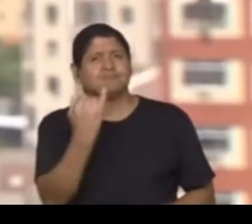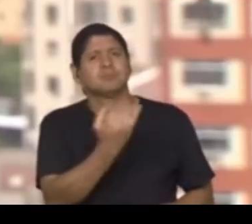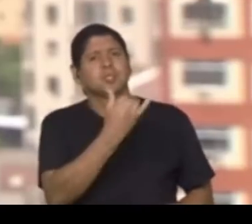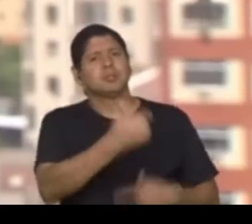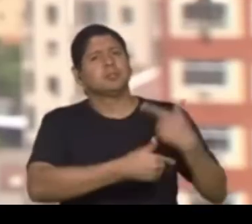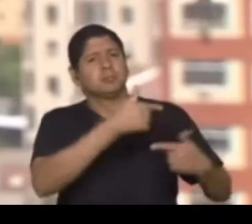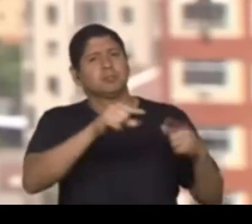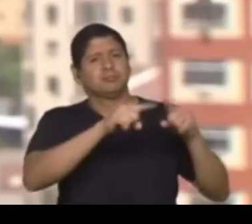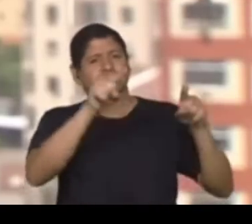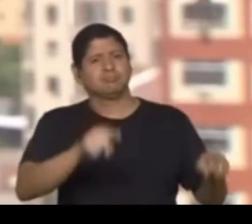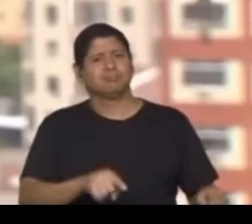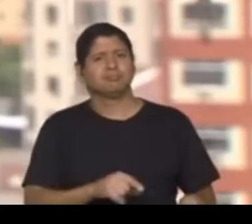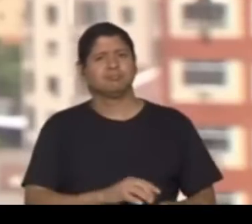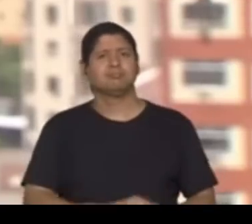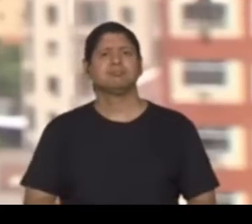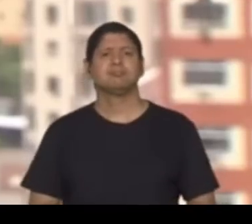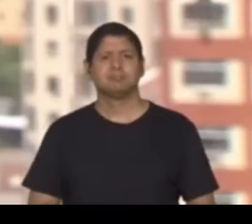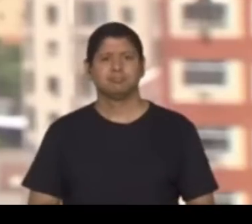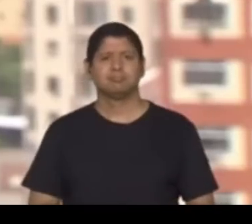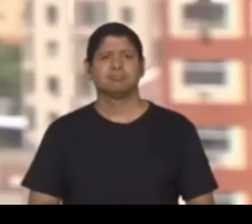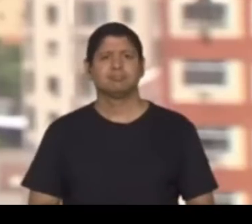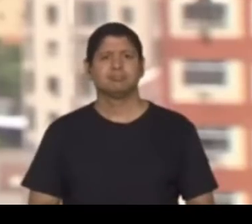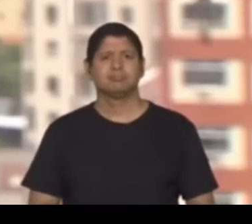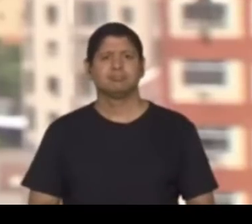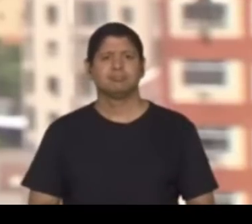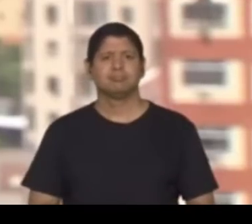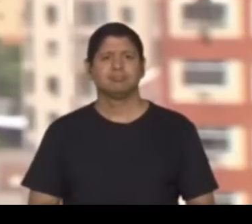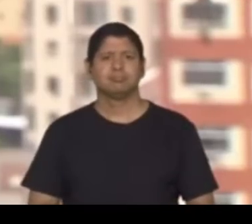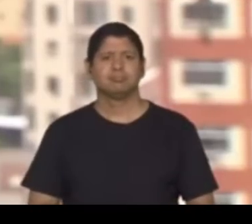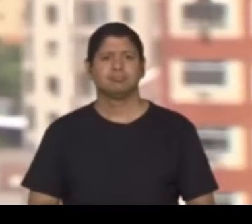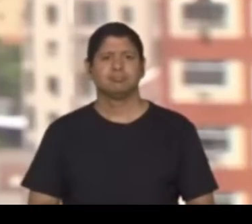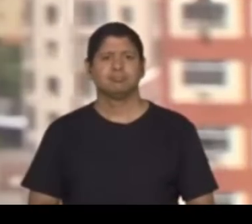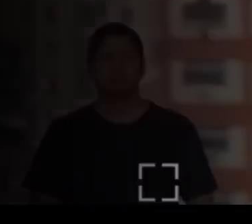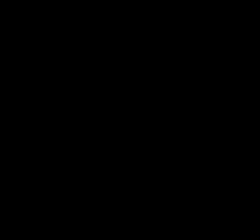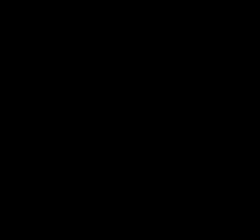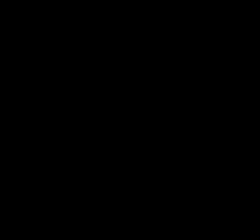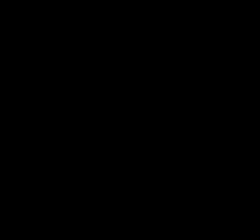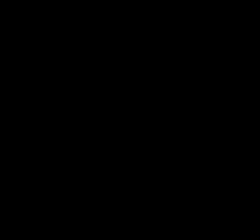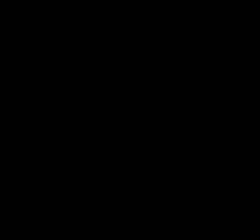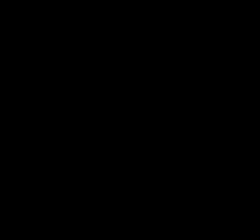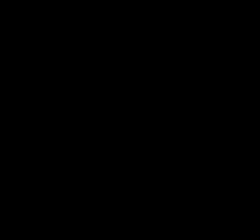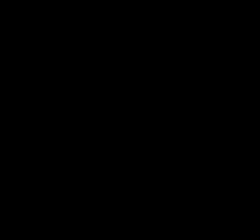desses trabalhadores essenciais para o funcionamento dos serviços de saúde.